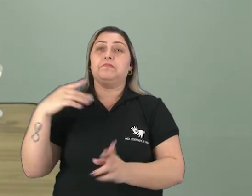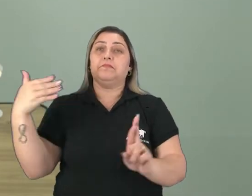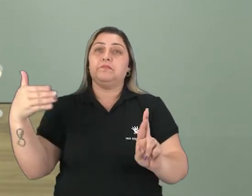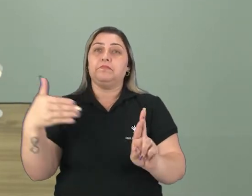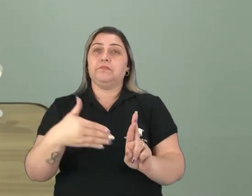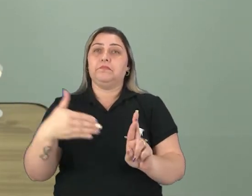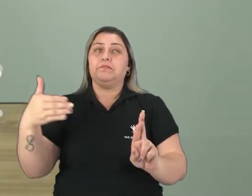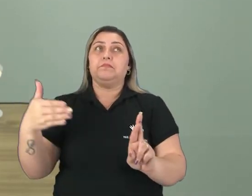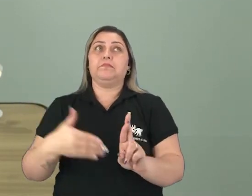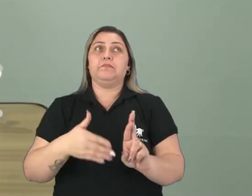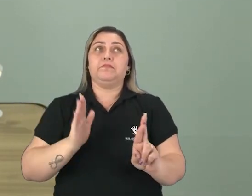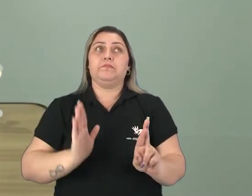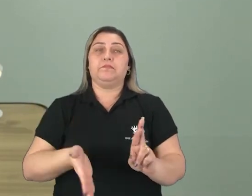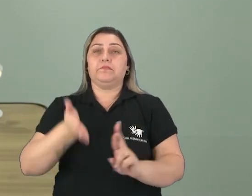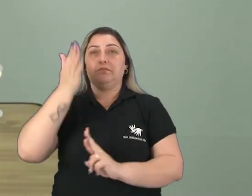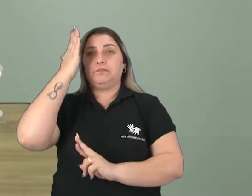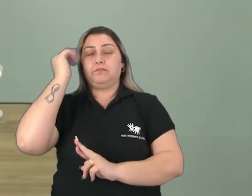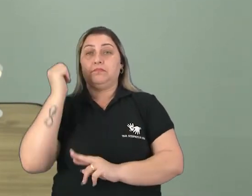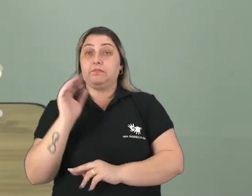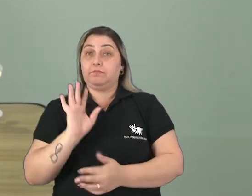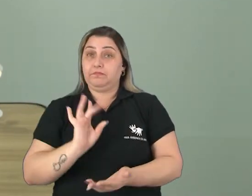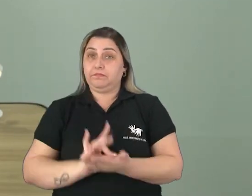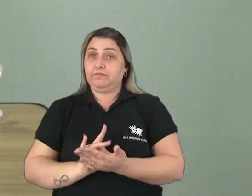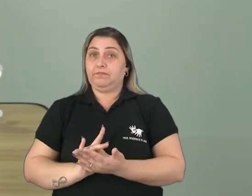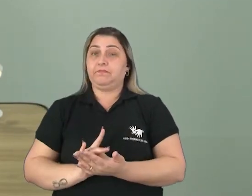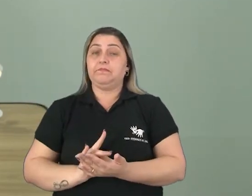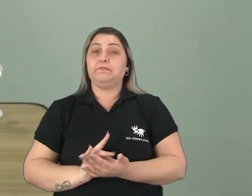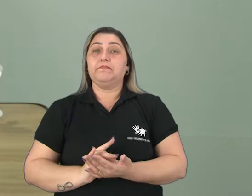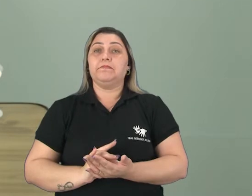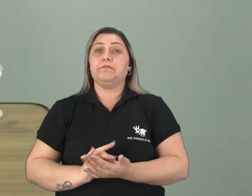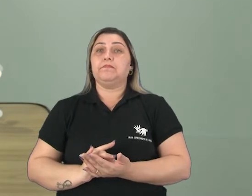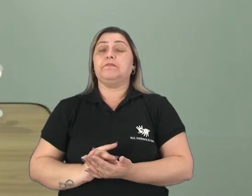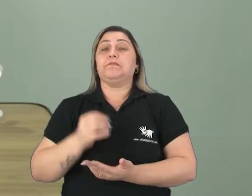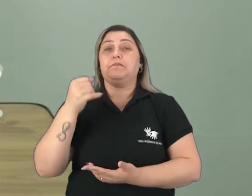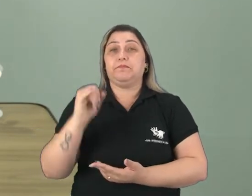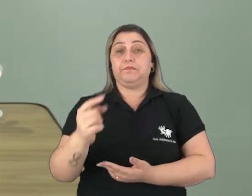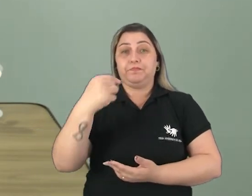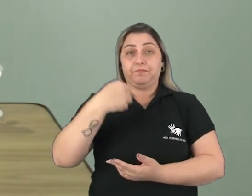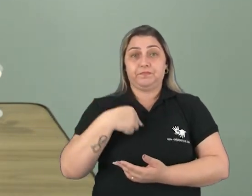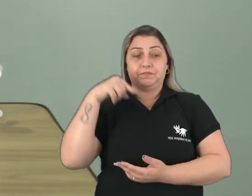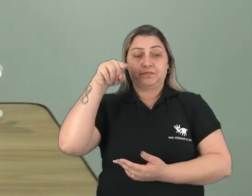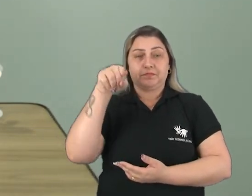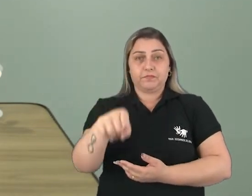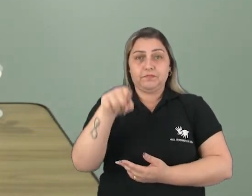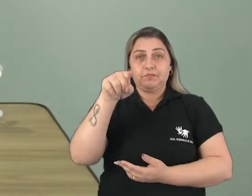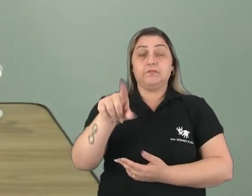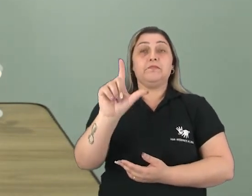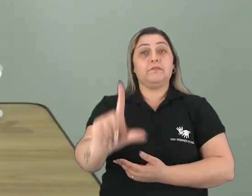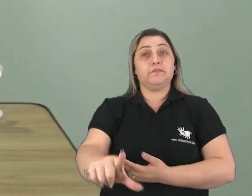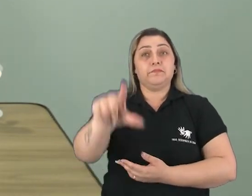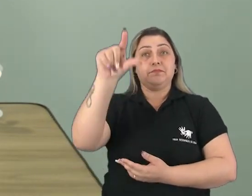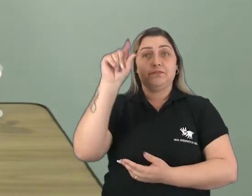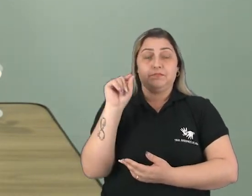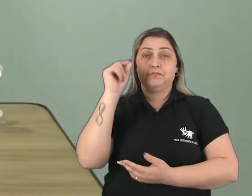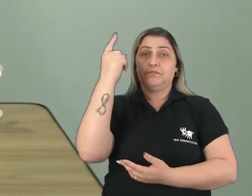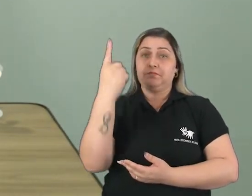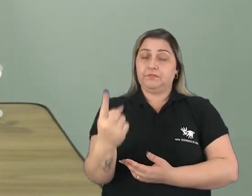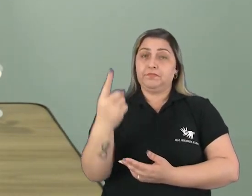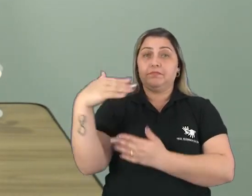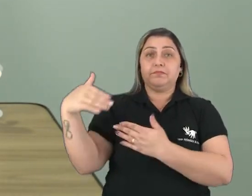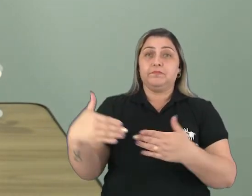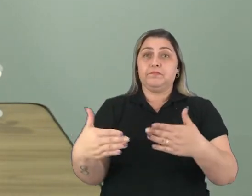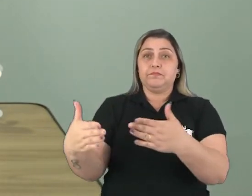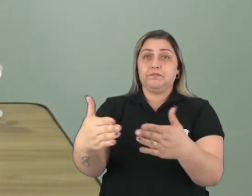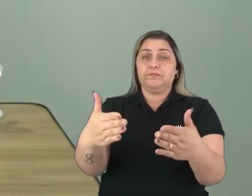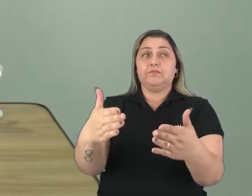referência. Isso nós já sabemos, né? Será que se eu e você fôssemos escolher um desses